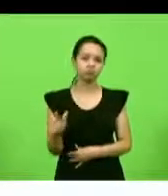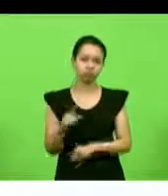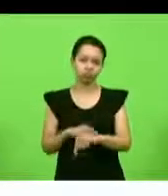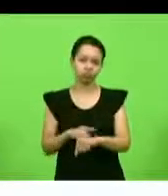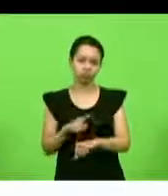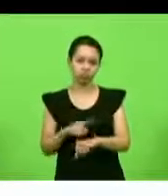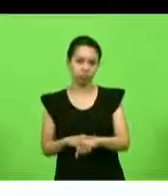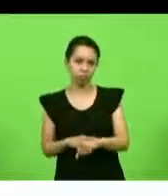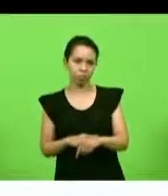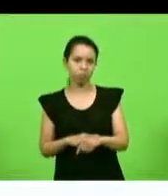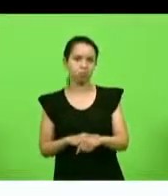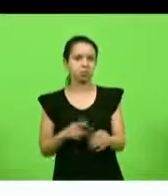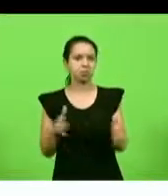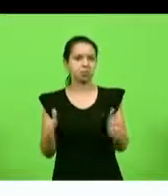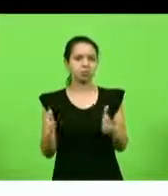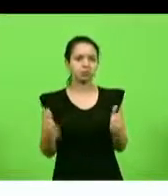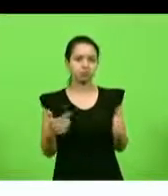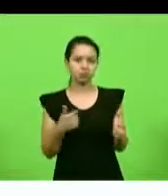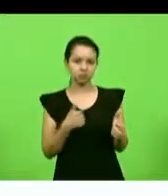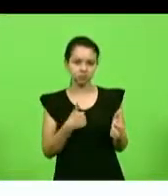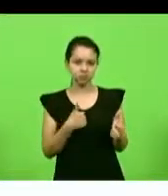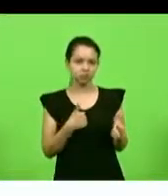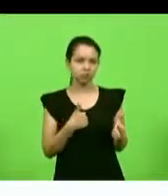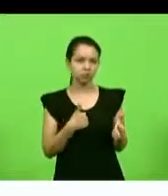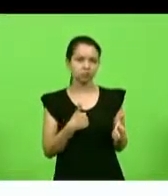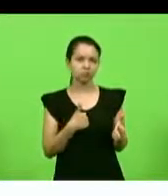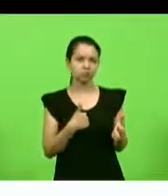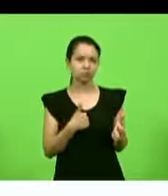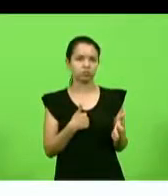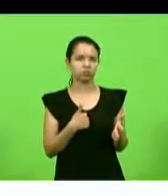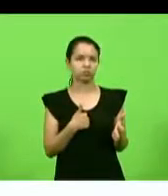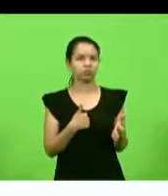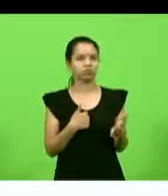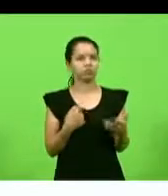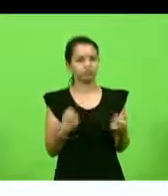não tinha como abdicar